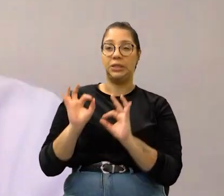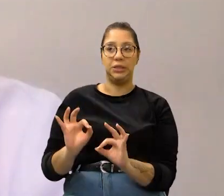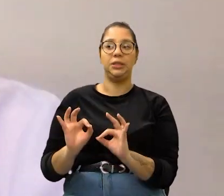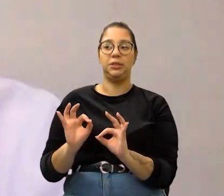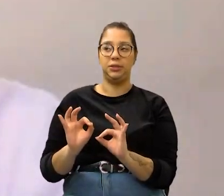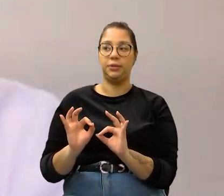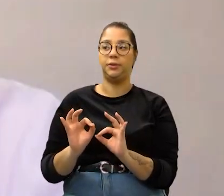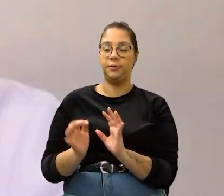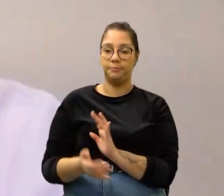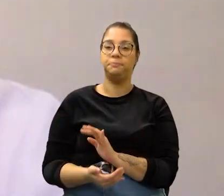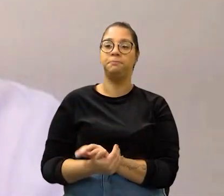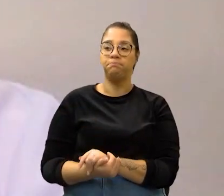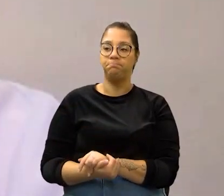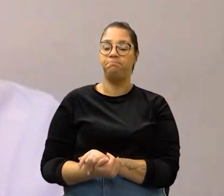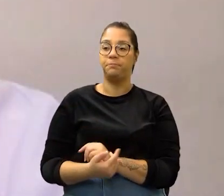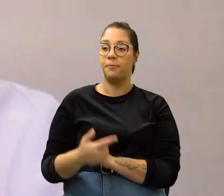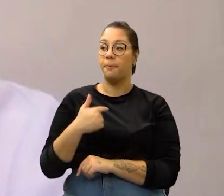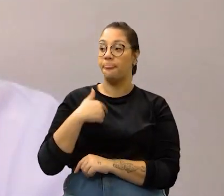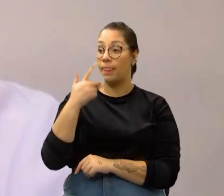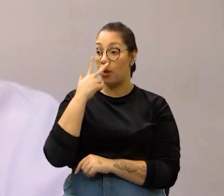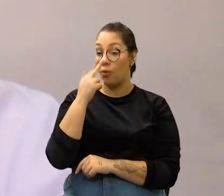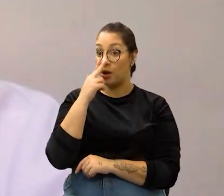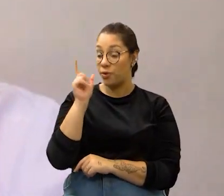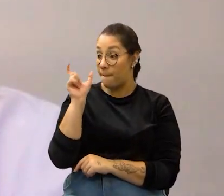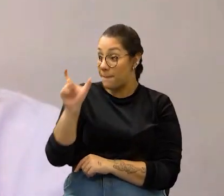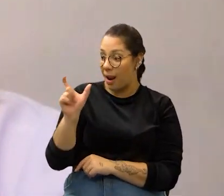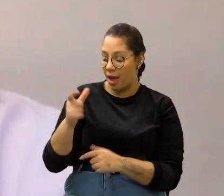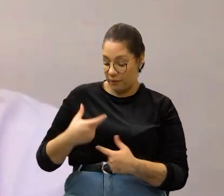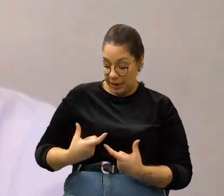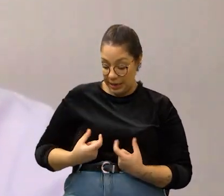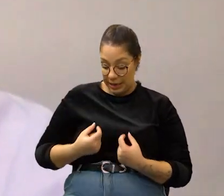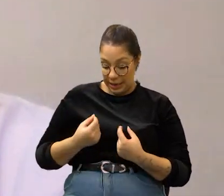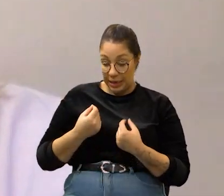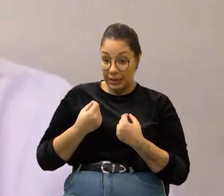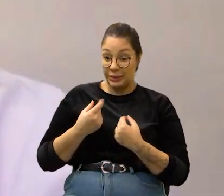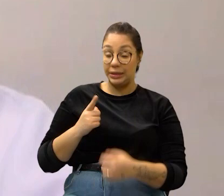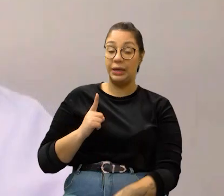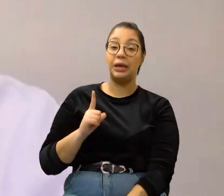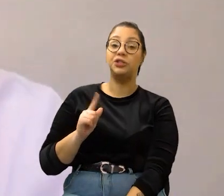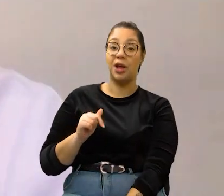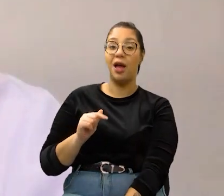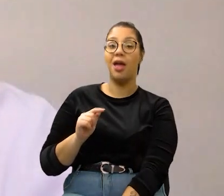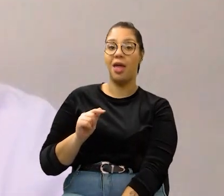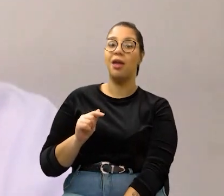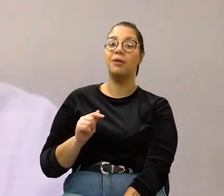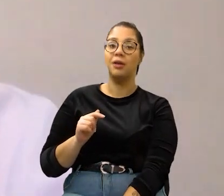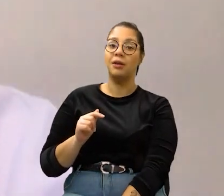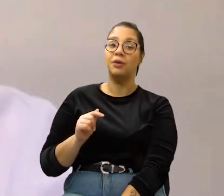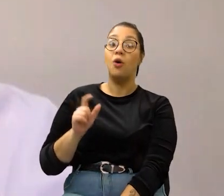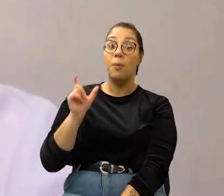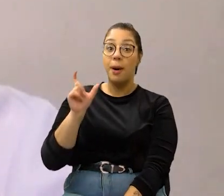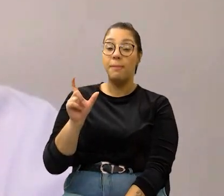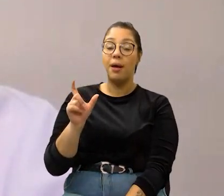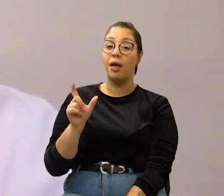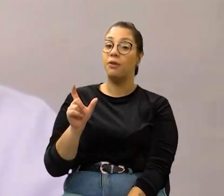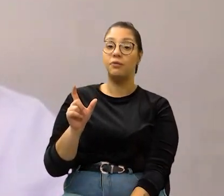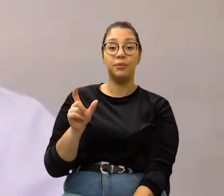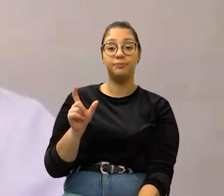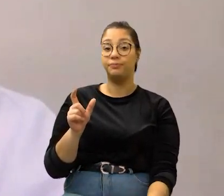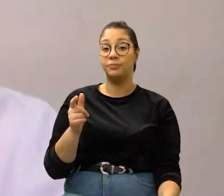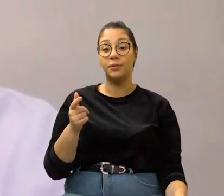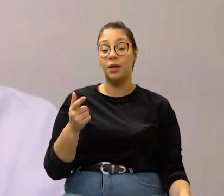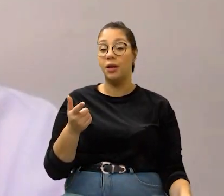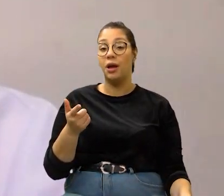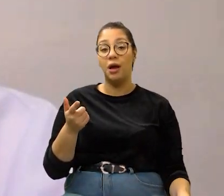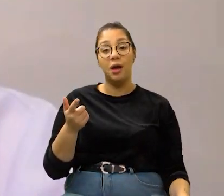Com certeza, acho que a palavra câncer, né, em si, já é uma palavra que